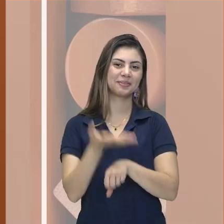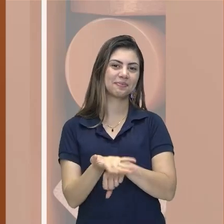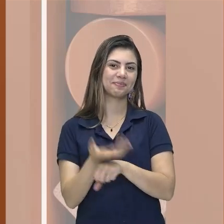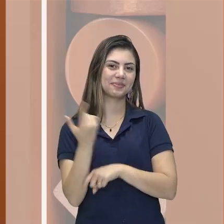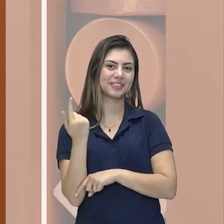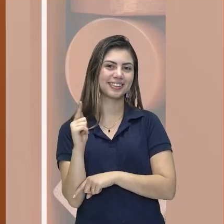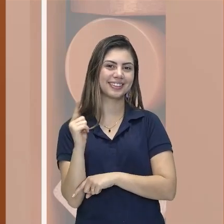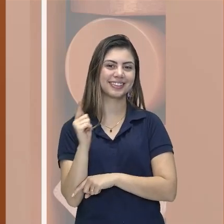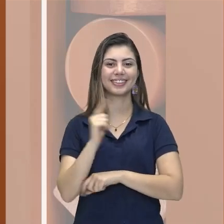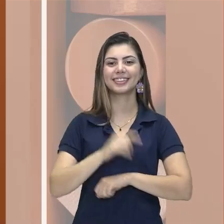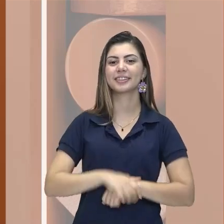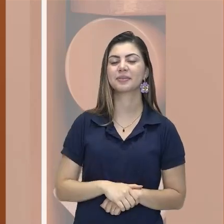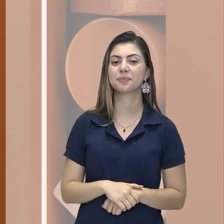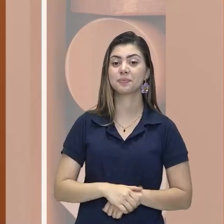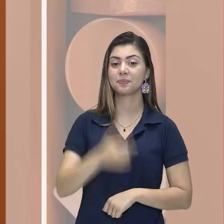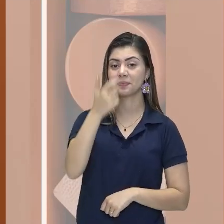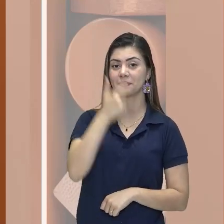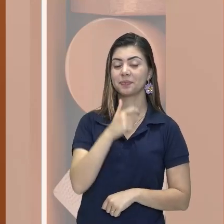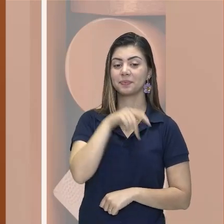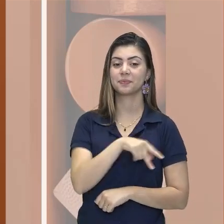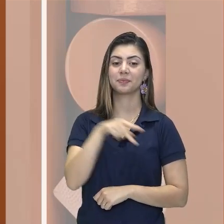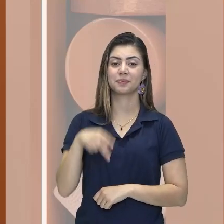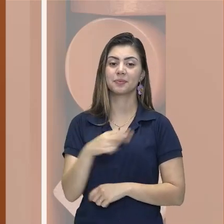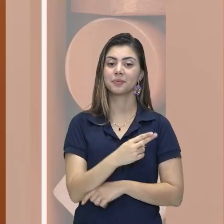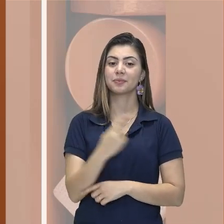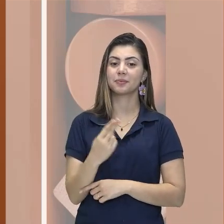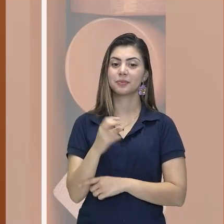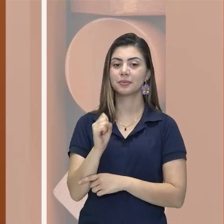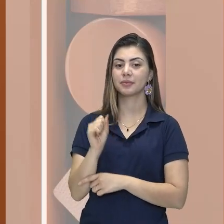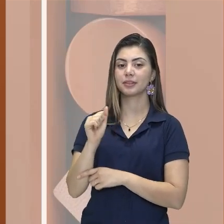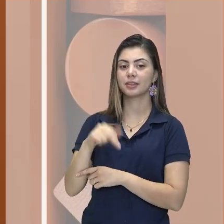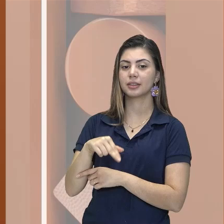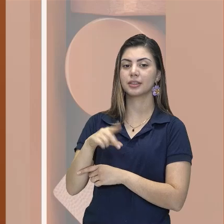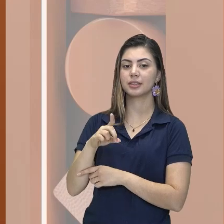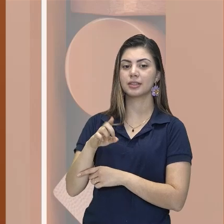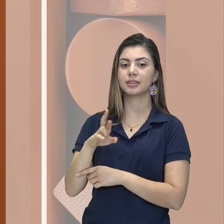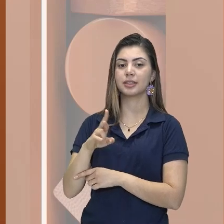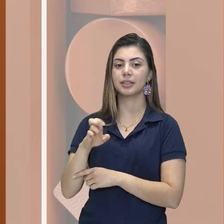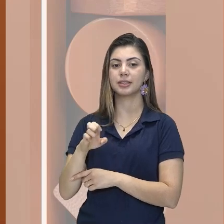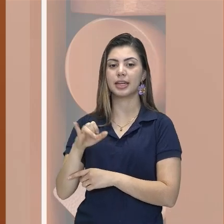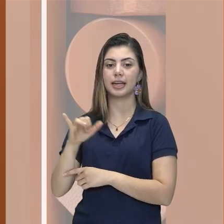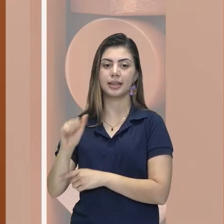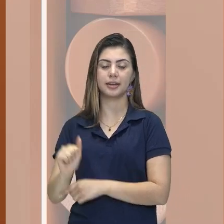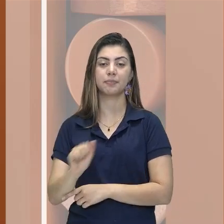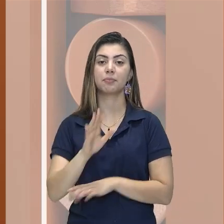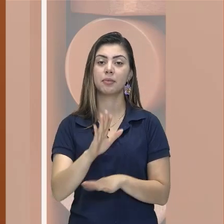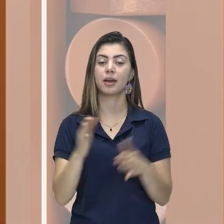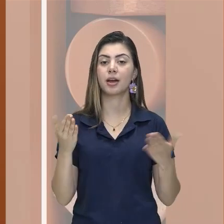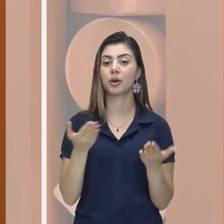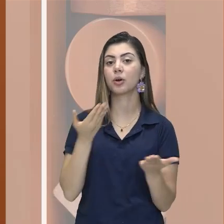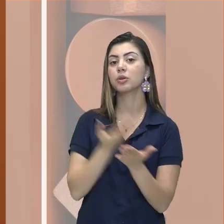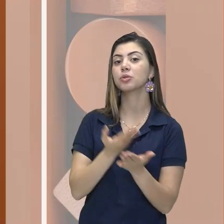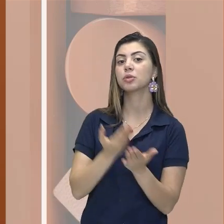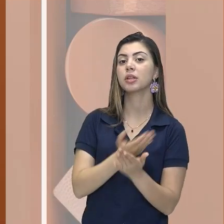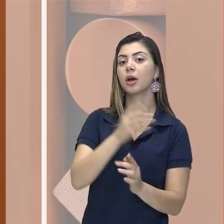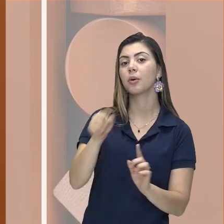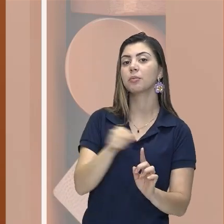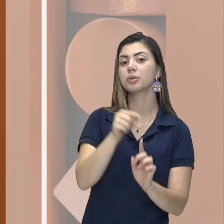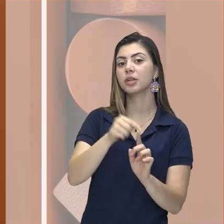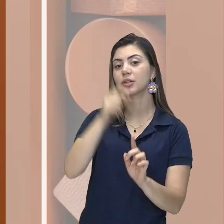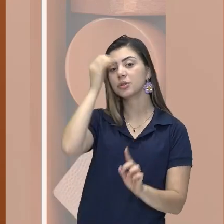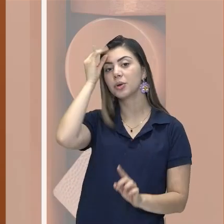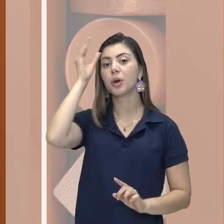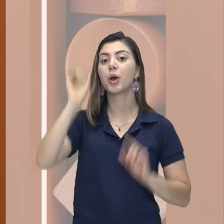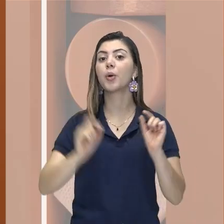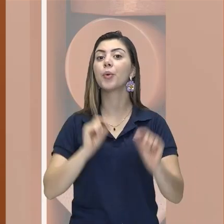de Geografia. Eu sou a professora Sandreia Cascais. Vamos dar uma olhada no objeto de